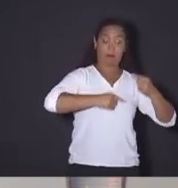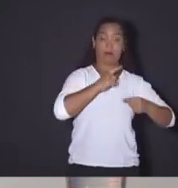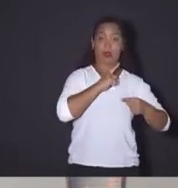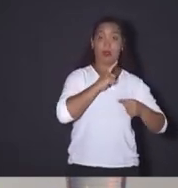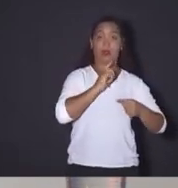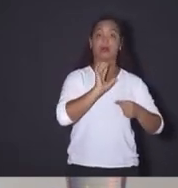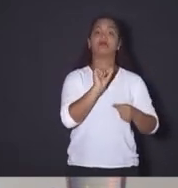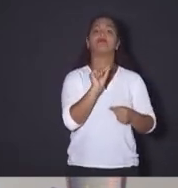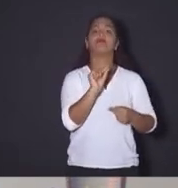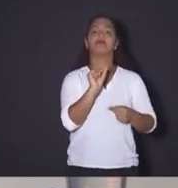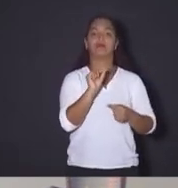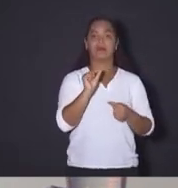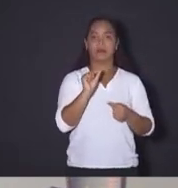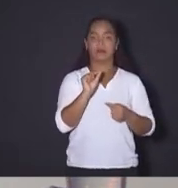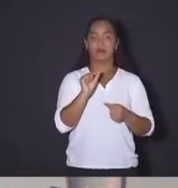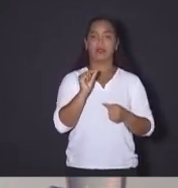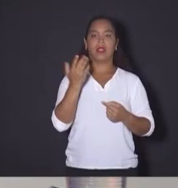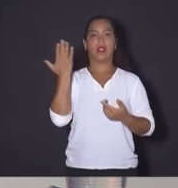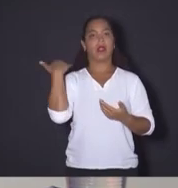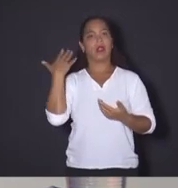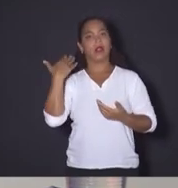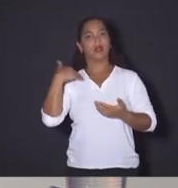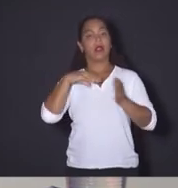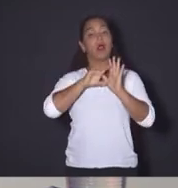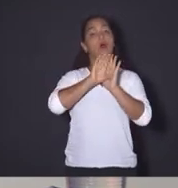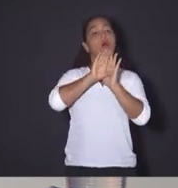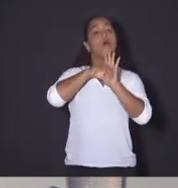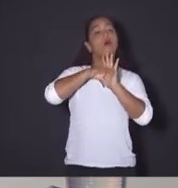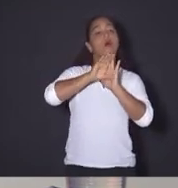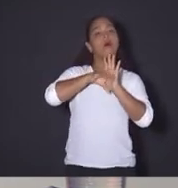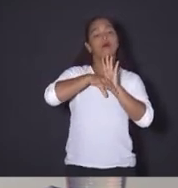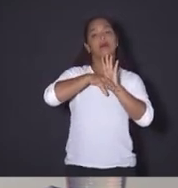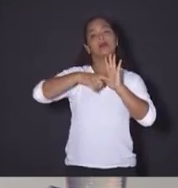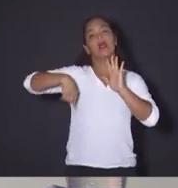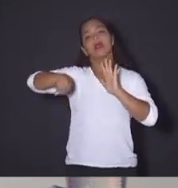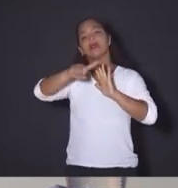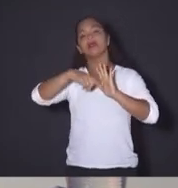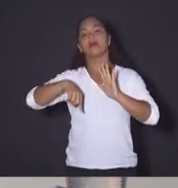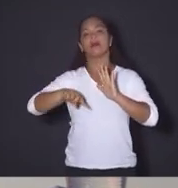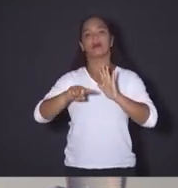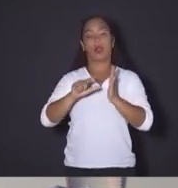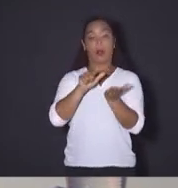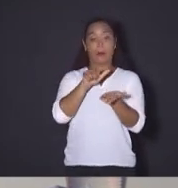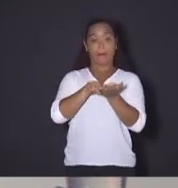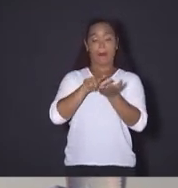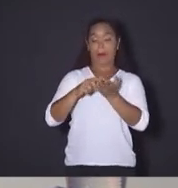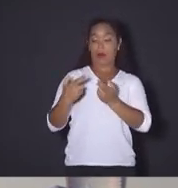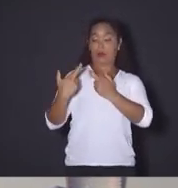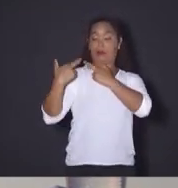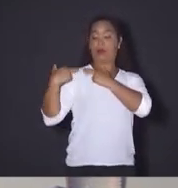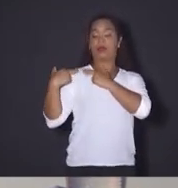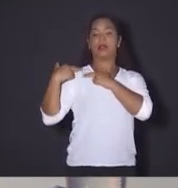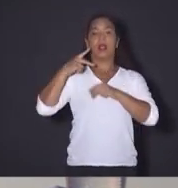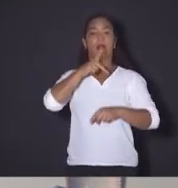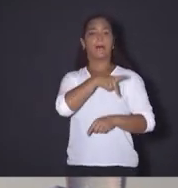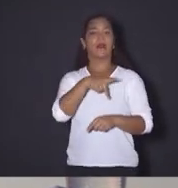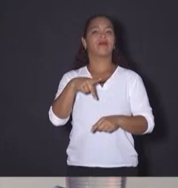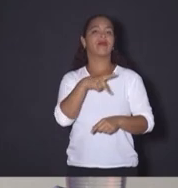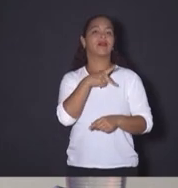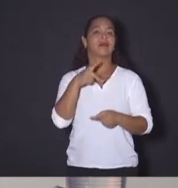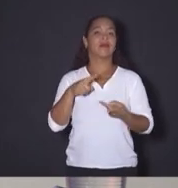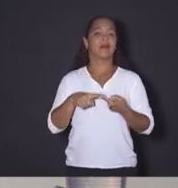envolvem desde concepções qual é a concepção que nós temos do papel do professor qual é o horizonte